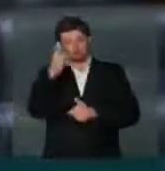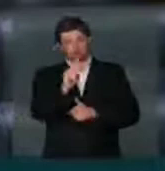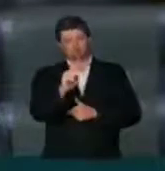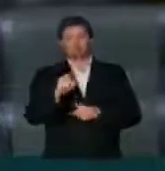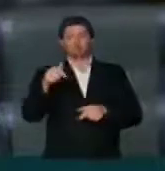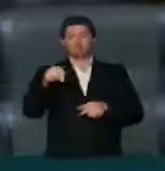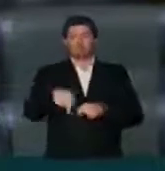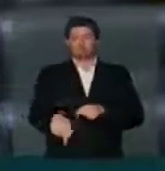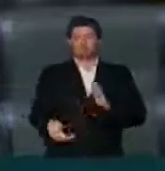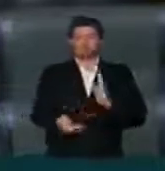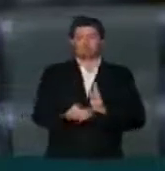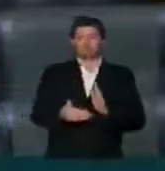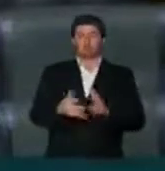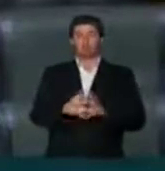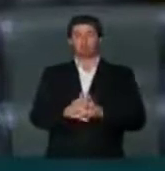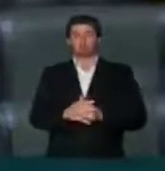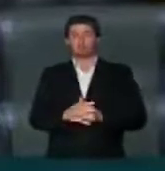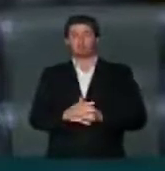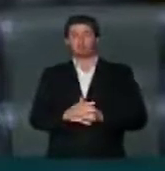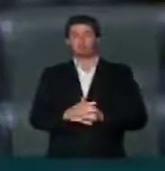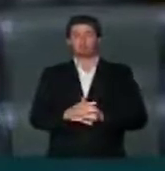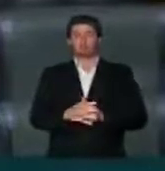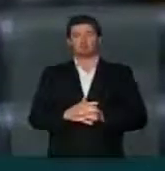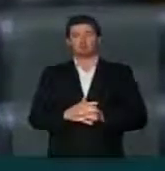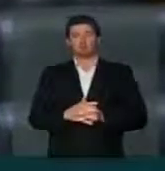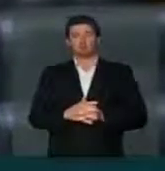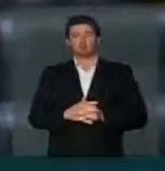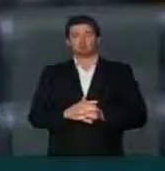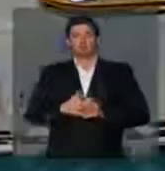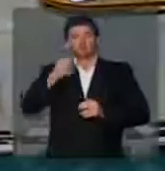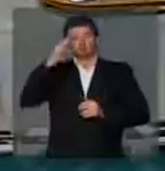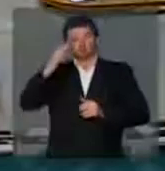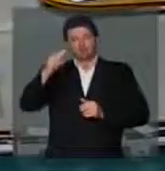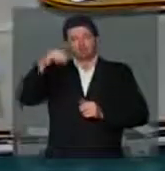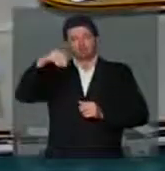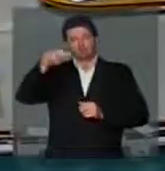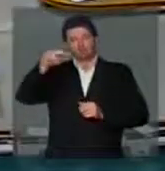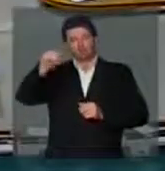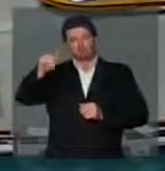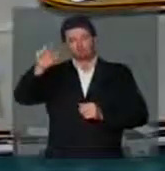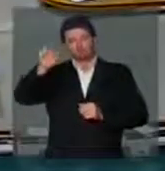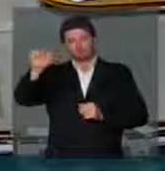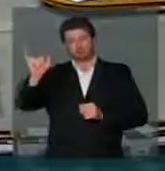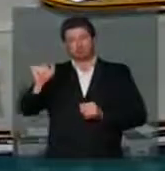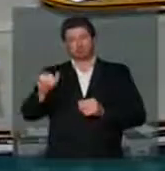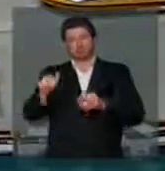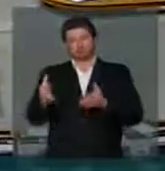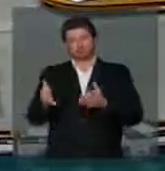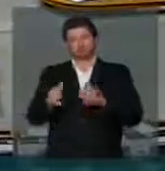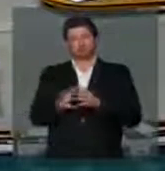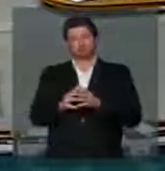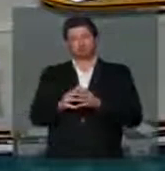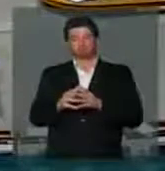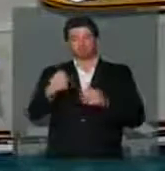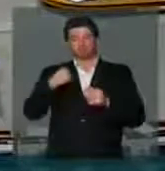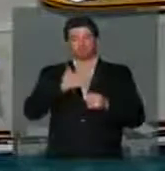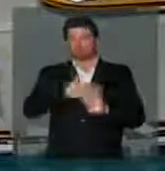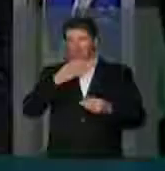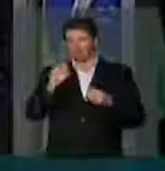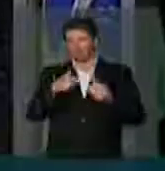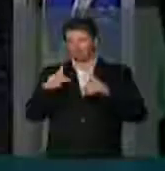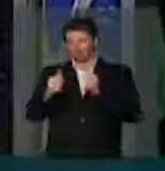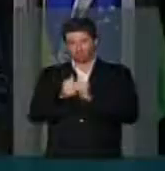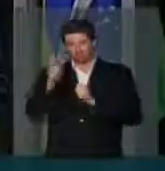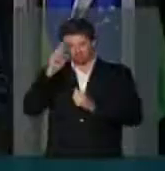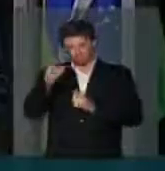fazendo aqui na Câmara Federal. Muito obrigado. Muito obrigado, deputado Moser Rodrigues. É um prazer trabalhar com Vossa Excelência na Comissão de